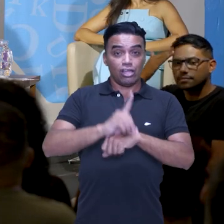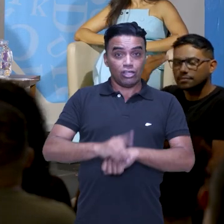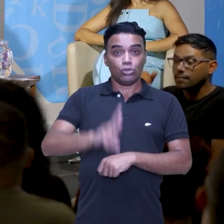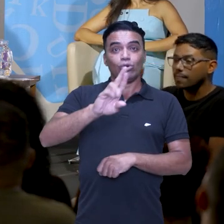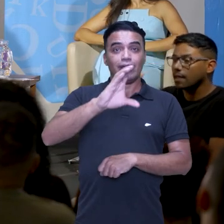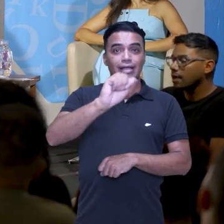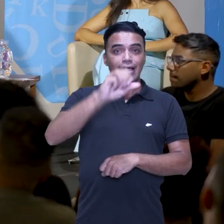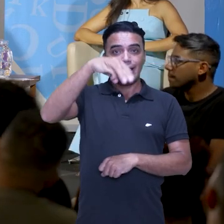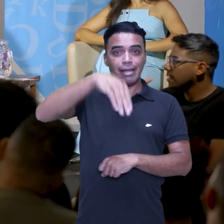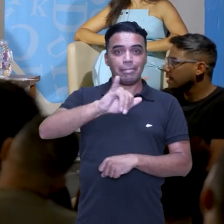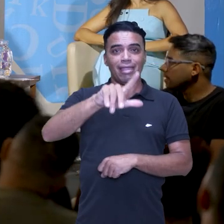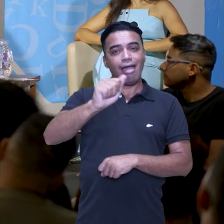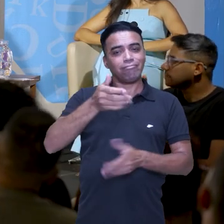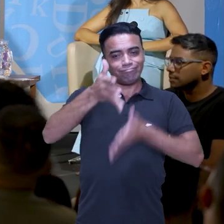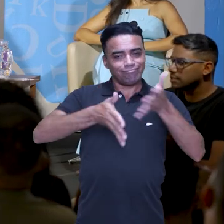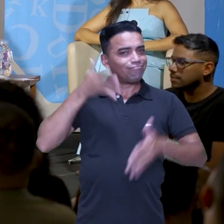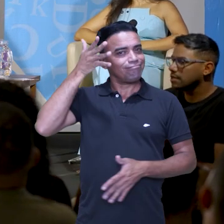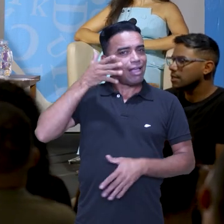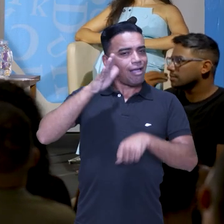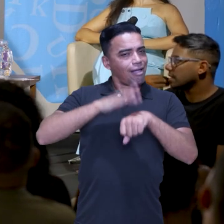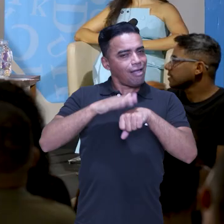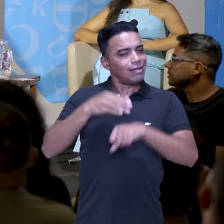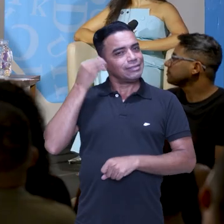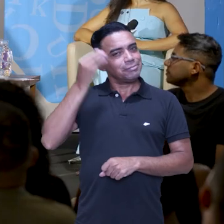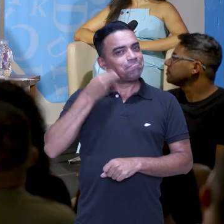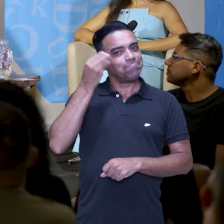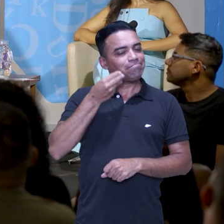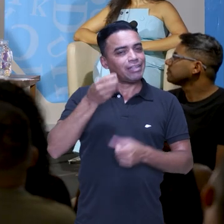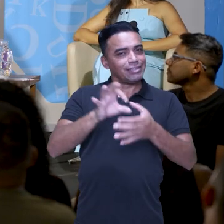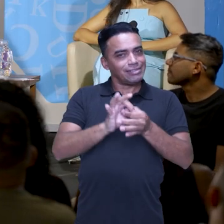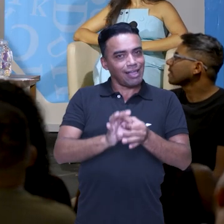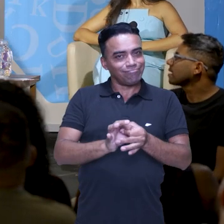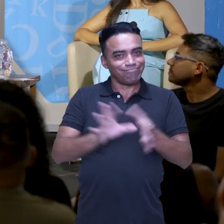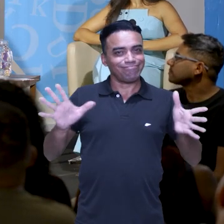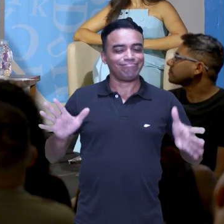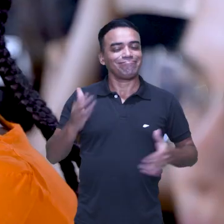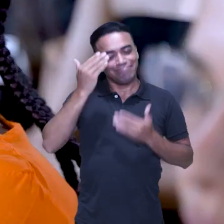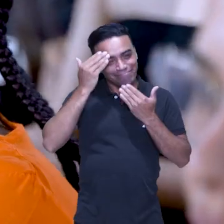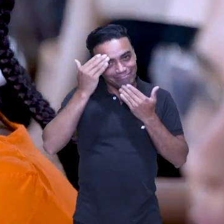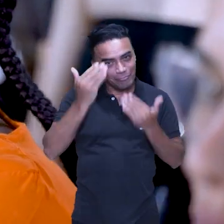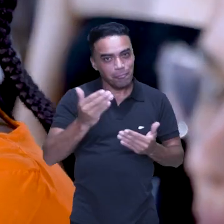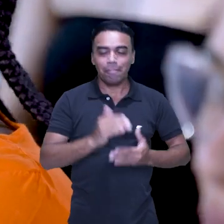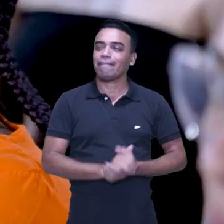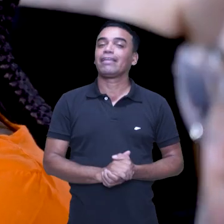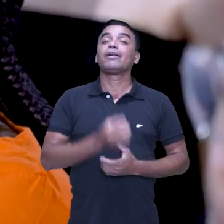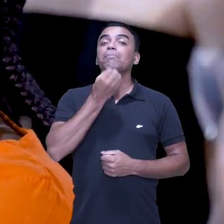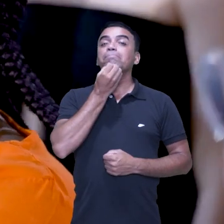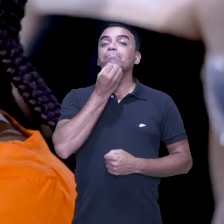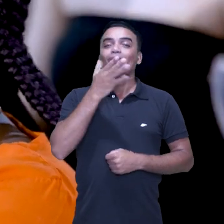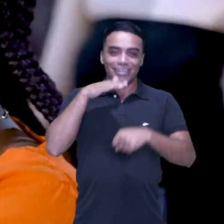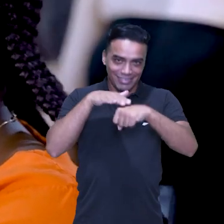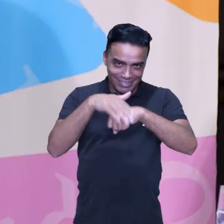Camila falasse um pouquinho, né, da experiência. Fique à vontade. Obrigada. Boa